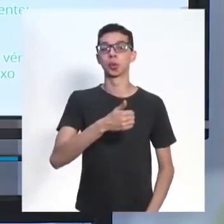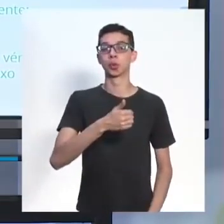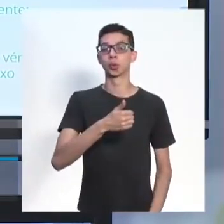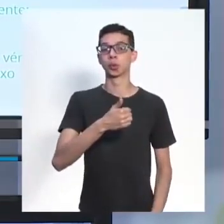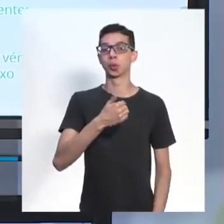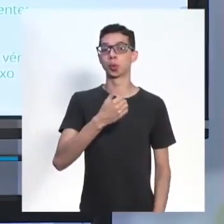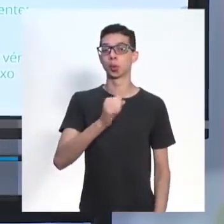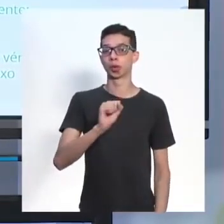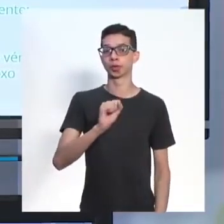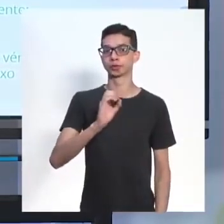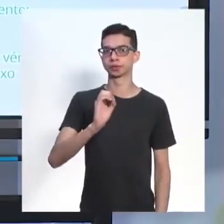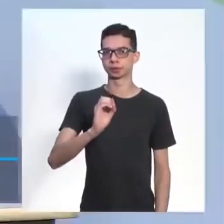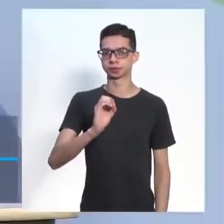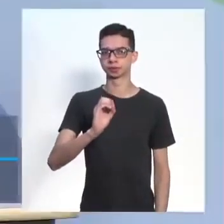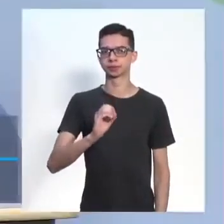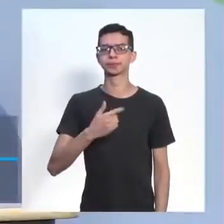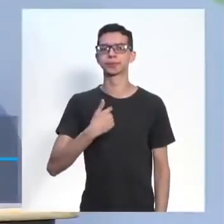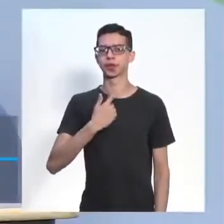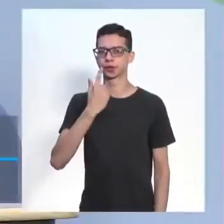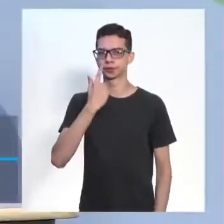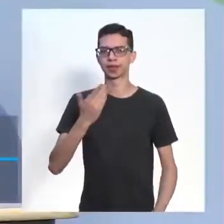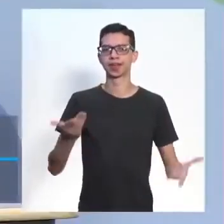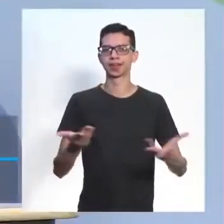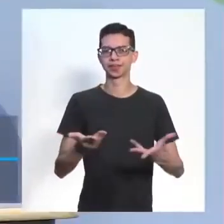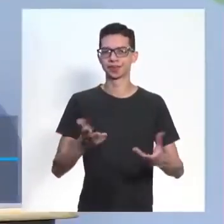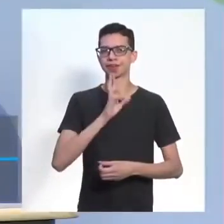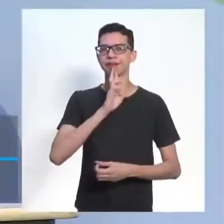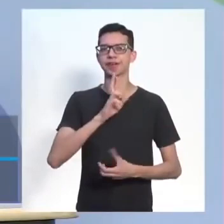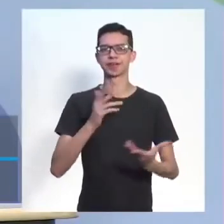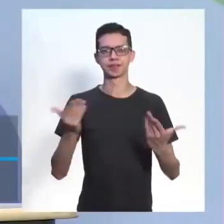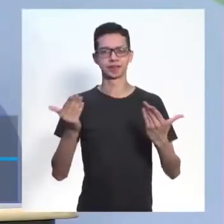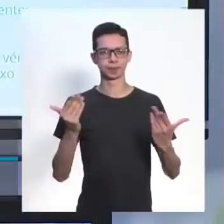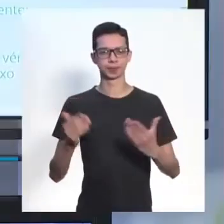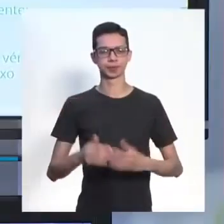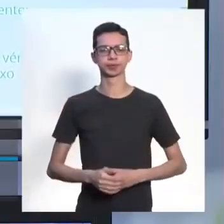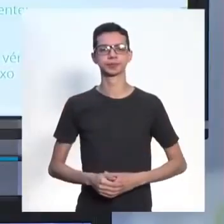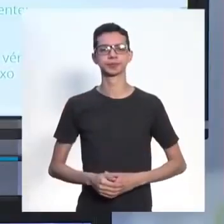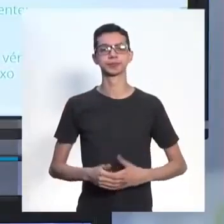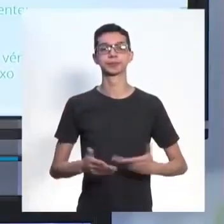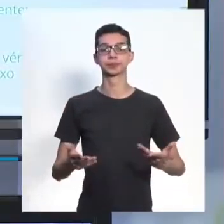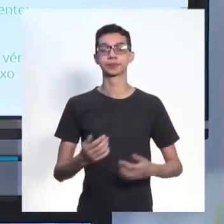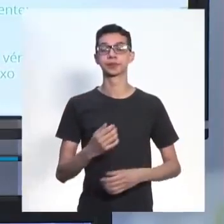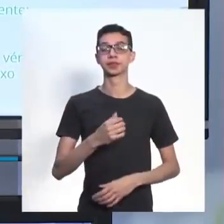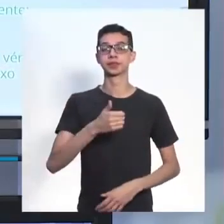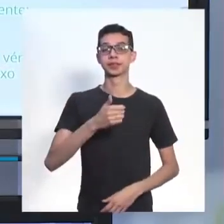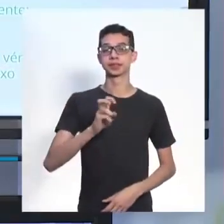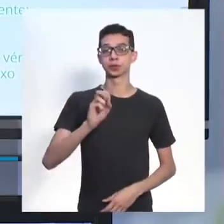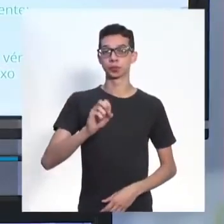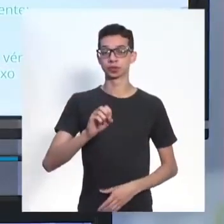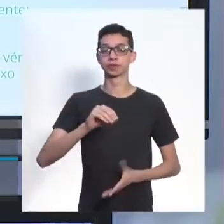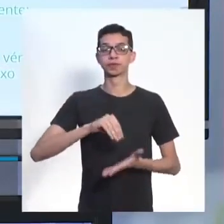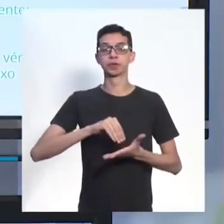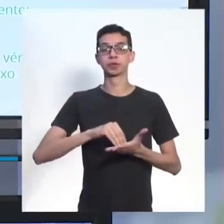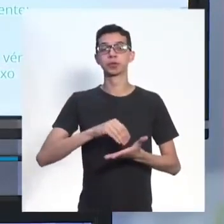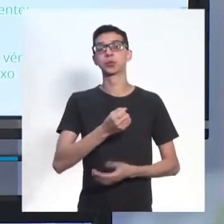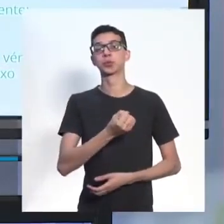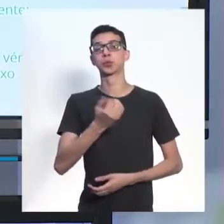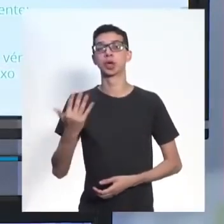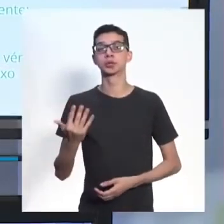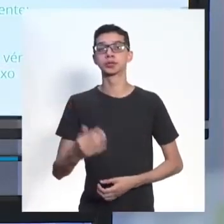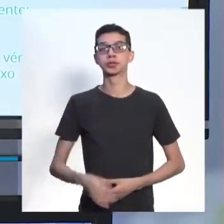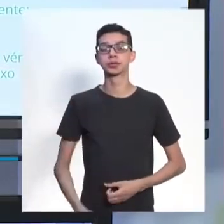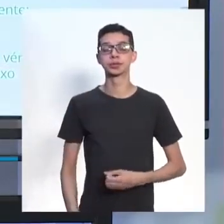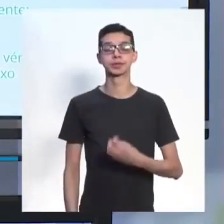Sim, eu achei umas respostas agora, fazendo essa relação. 180 graus. Se eu tenho 150, falta... 30. 30,